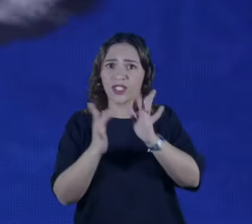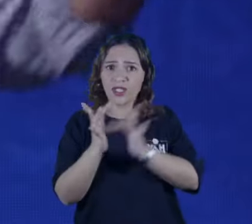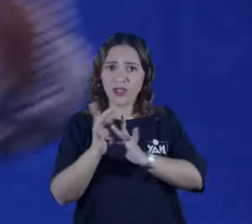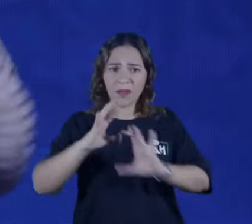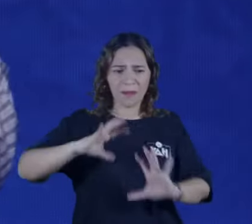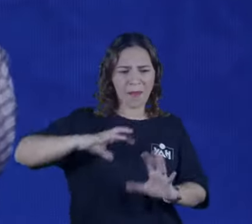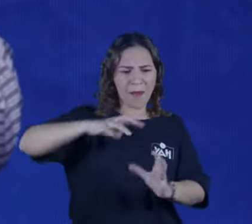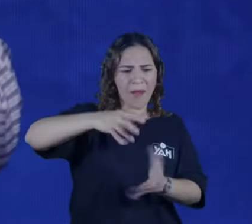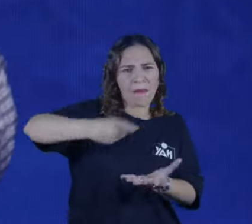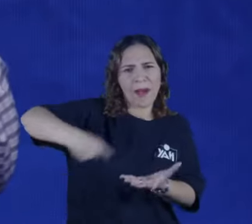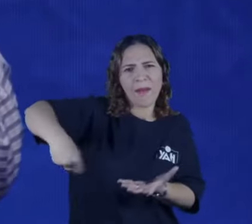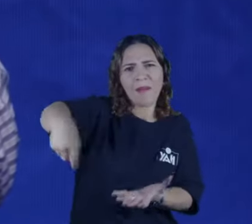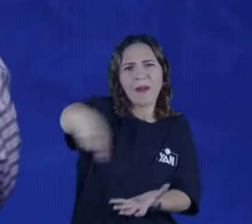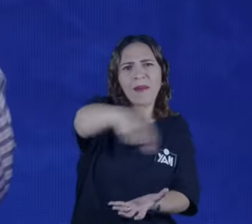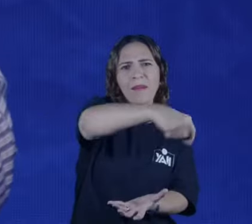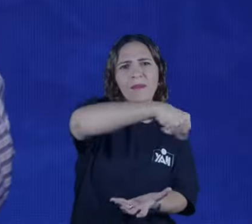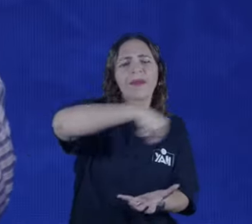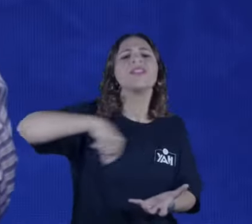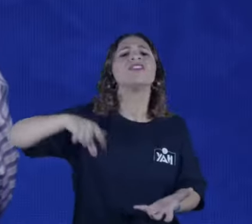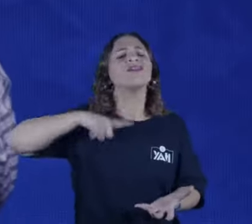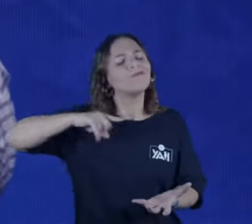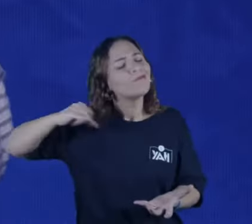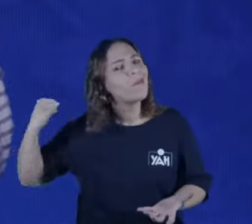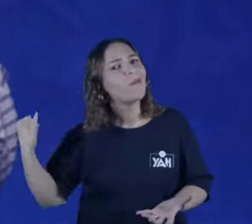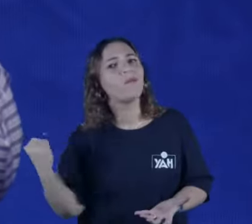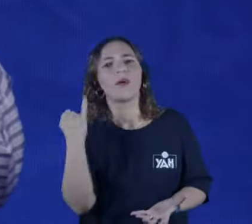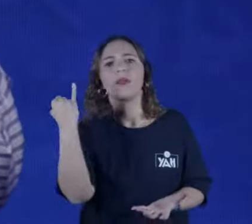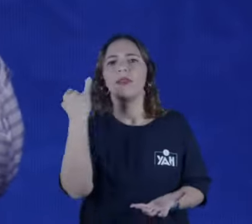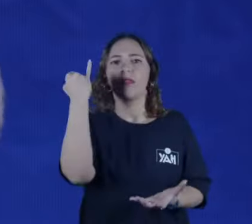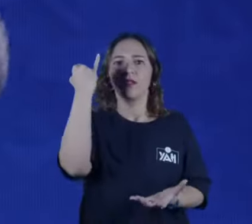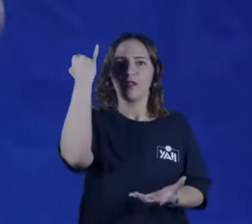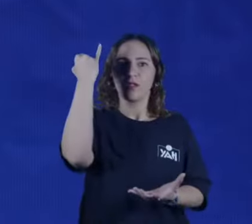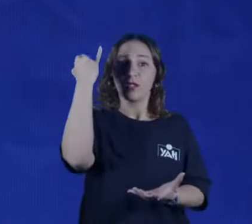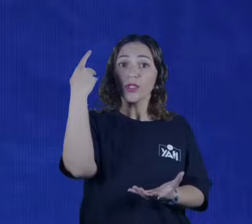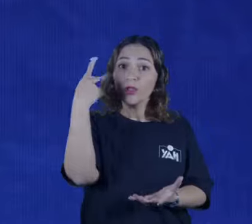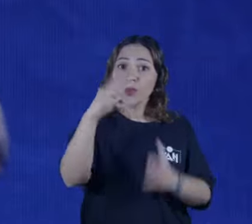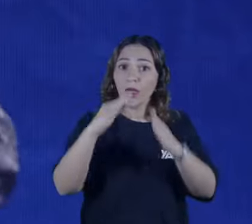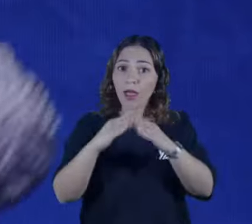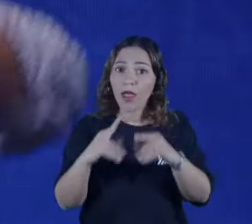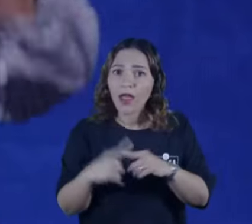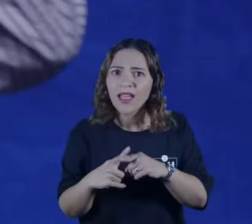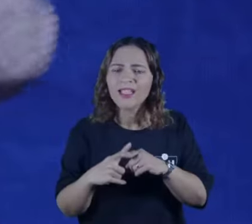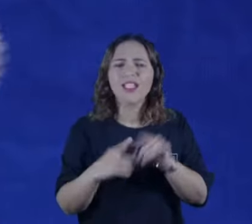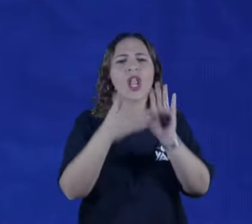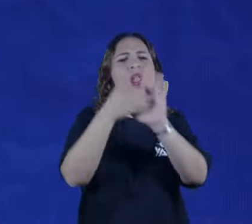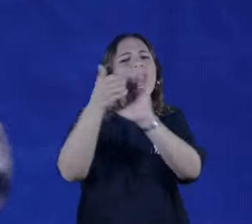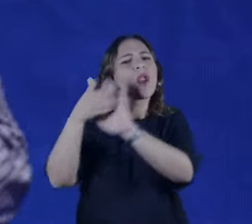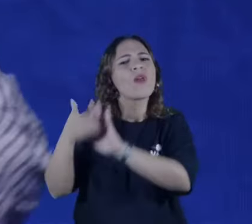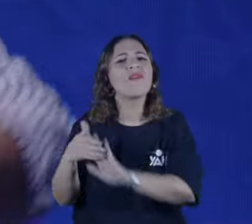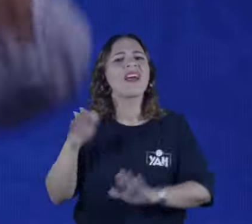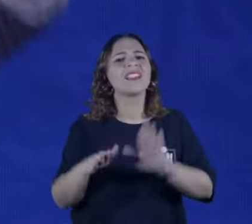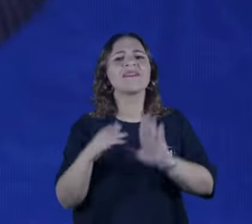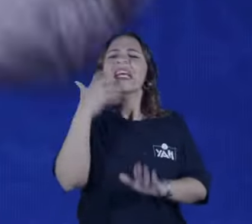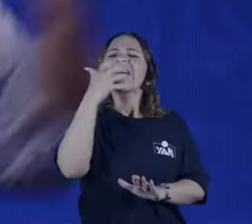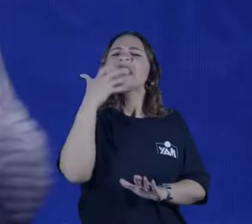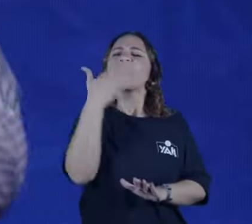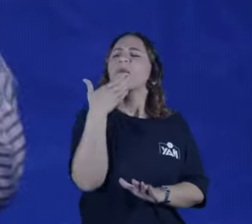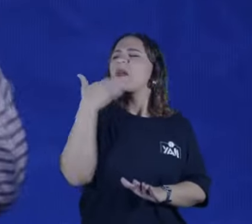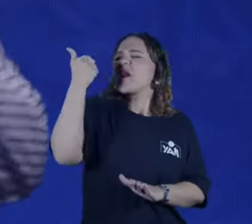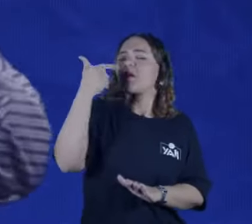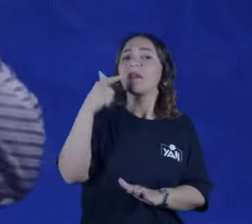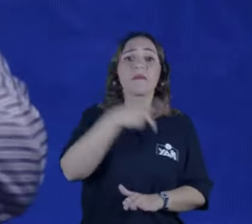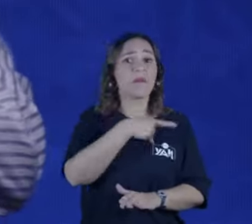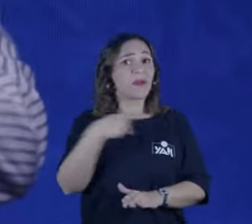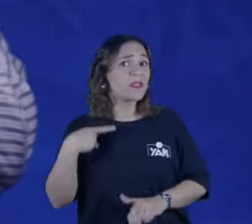por esses quatro cantos, ela é muito importante. Talvez a tua igreja não tenha o melhor louvor, não tenha os melhores cantores, talvez